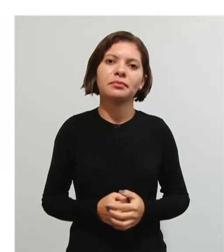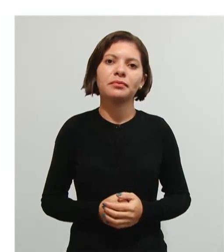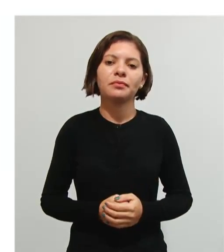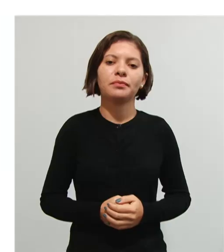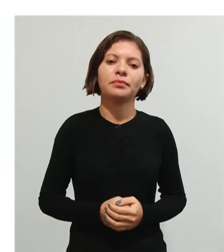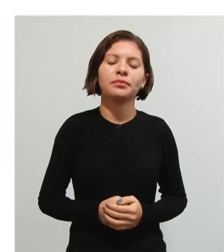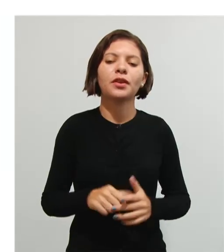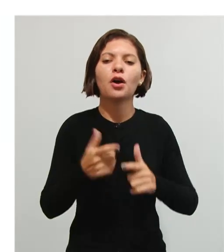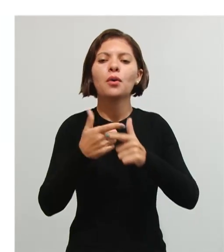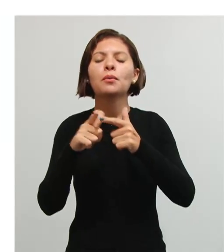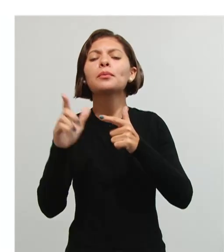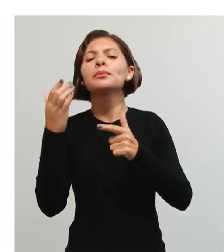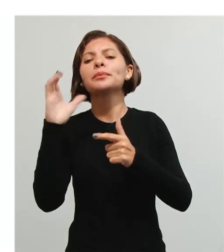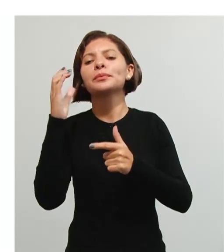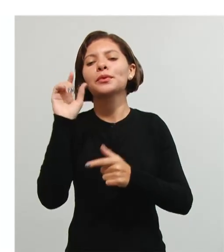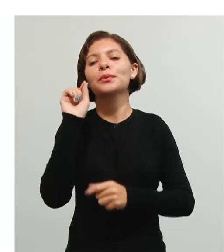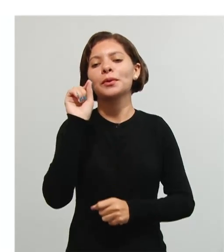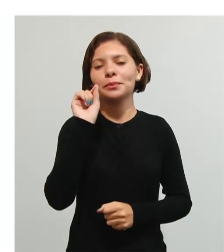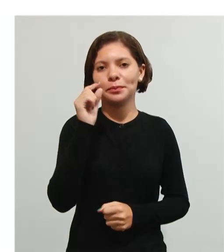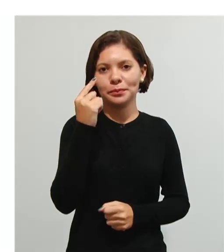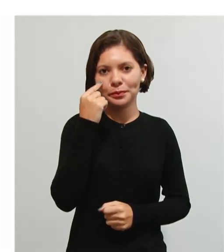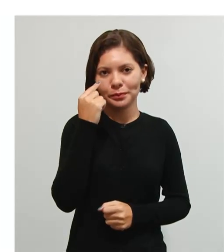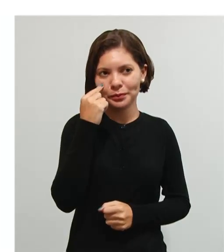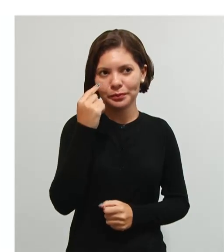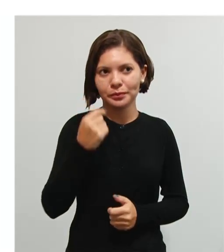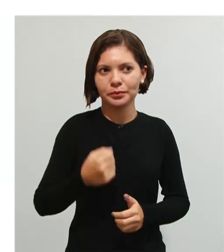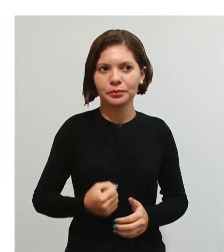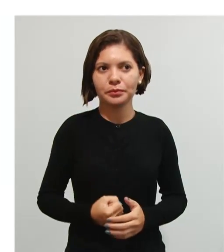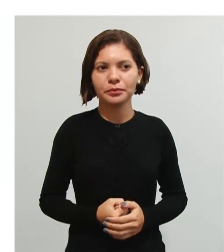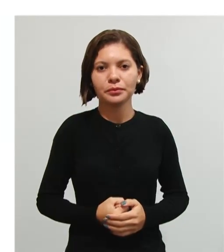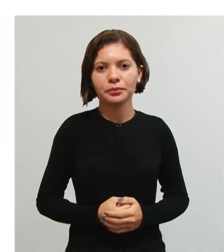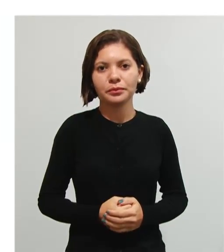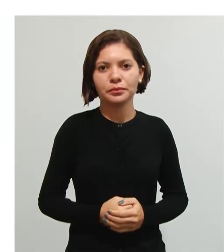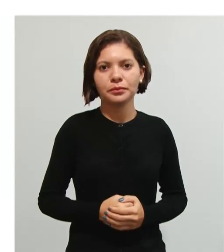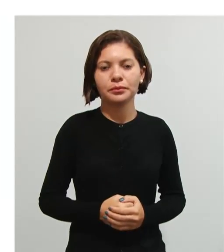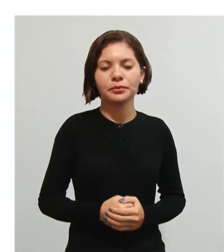E os problemas científicos? Então, aqui